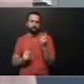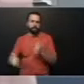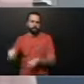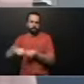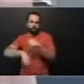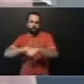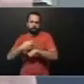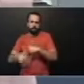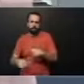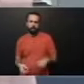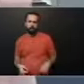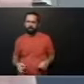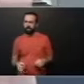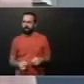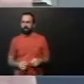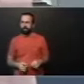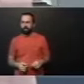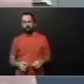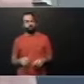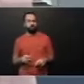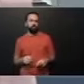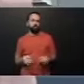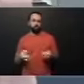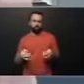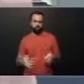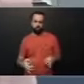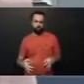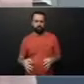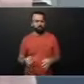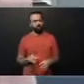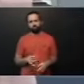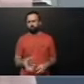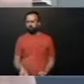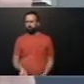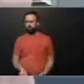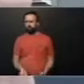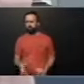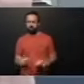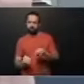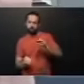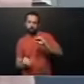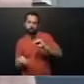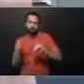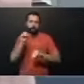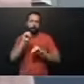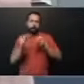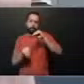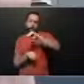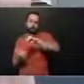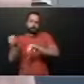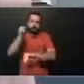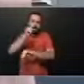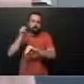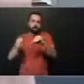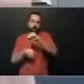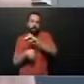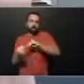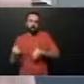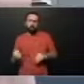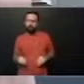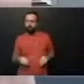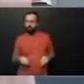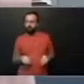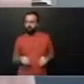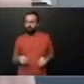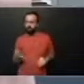gostosa? Ai, professora, a frase ainda não tem sentido. Então, vamos trocar essa palavrinha vitamina